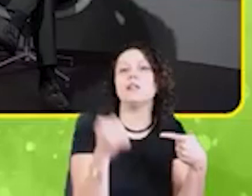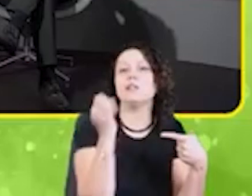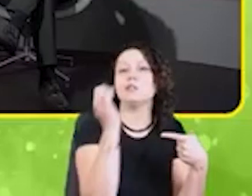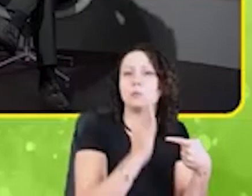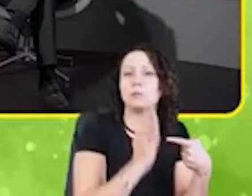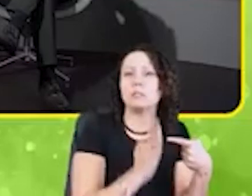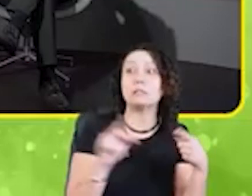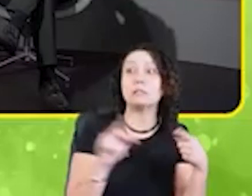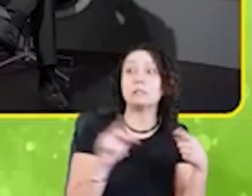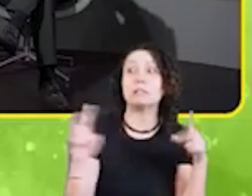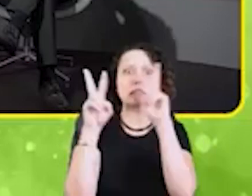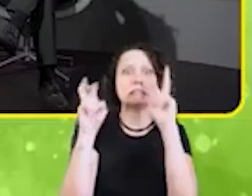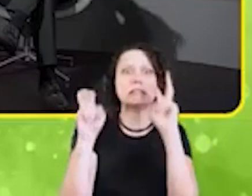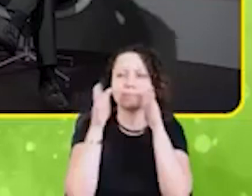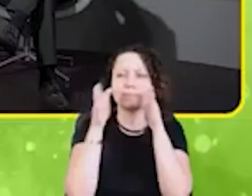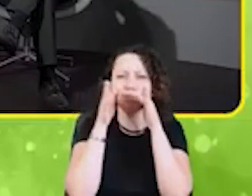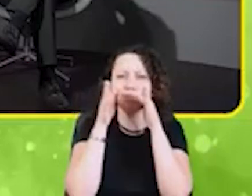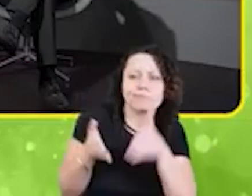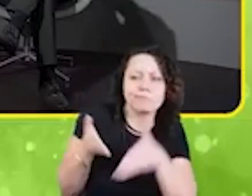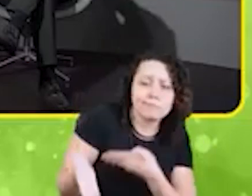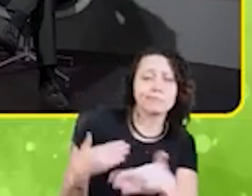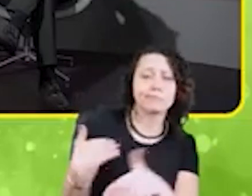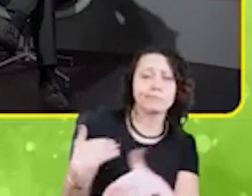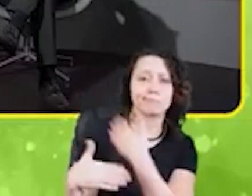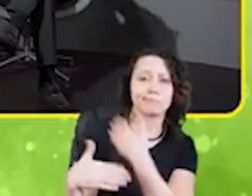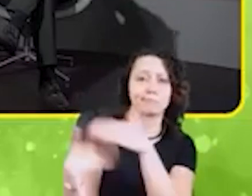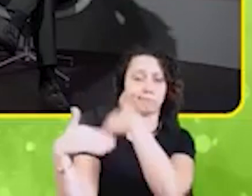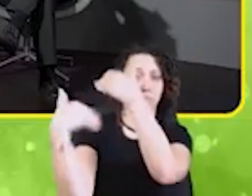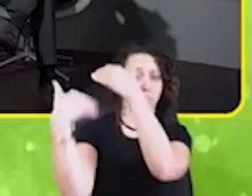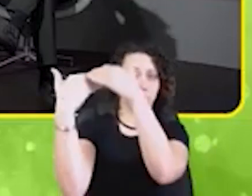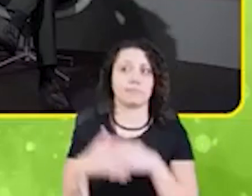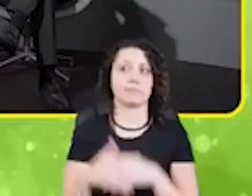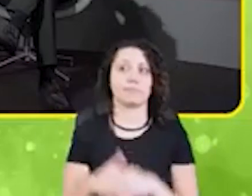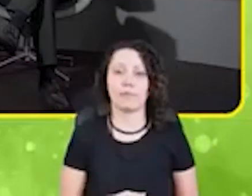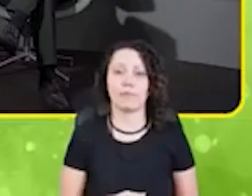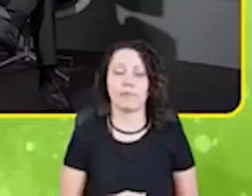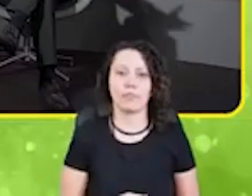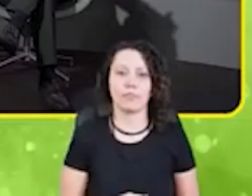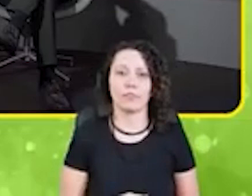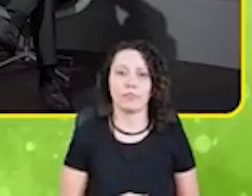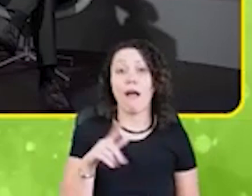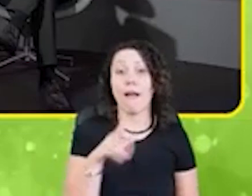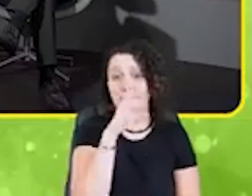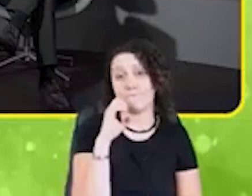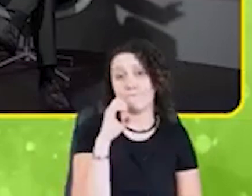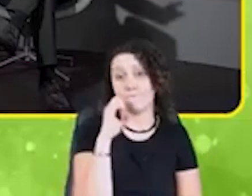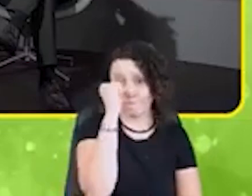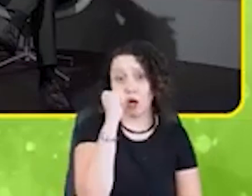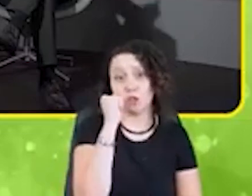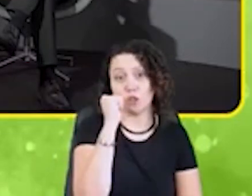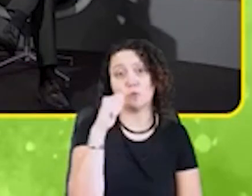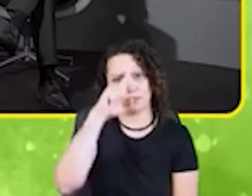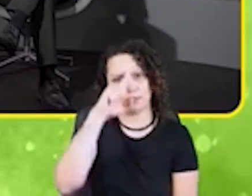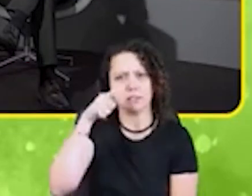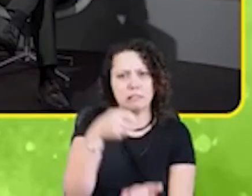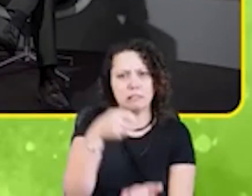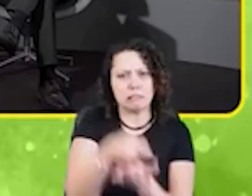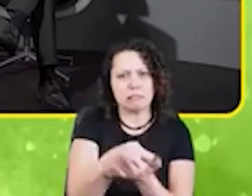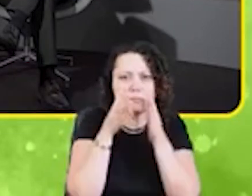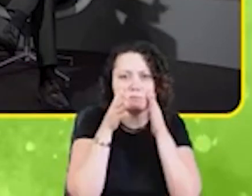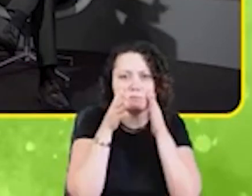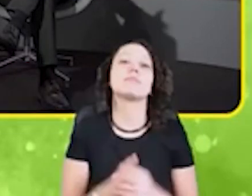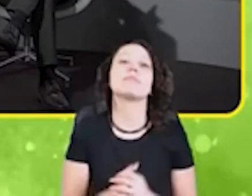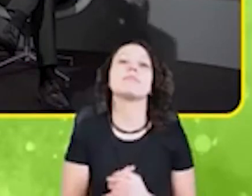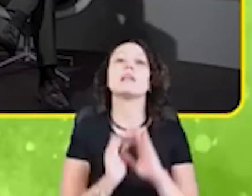muito desenvolvida e fortalecido arruma essas decisões Então vamos